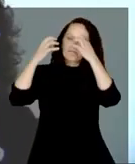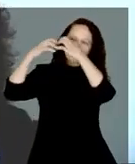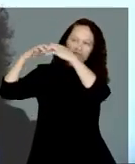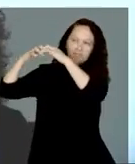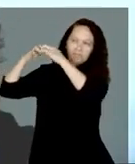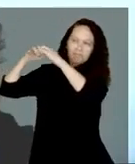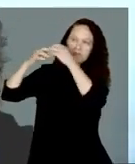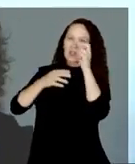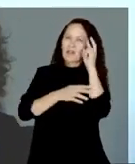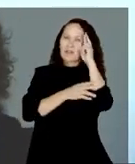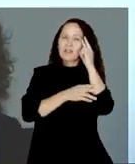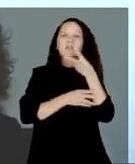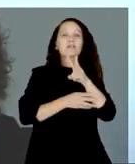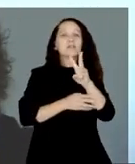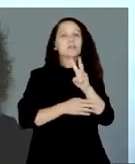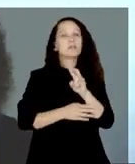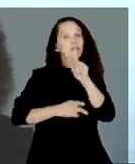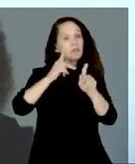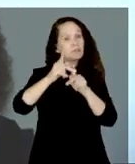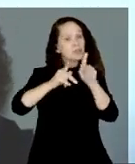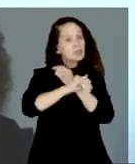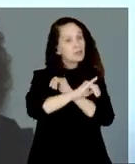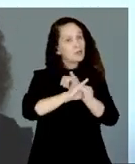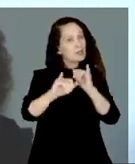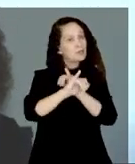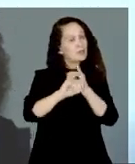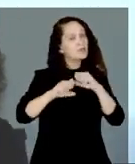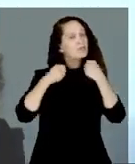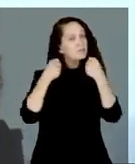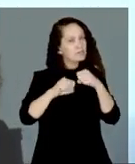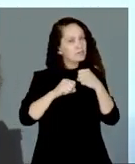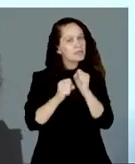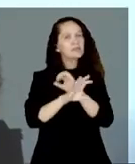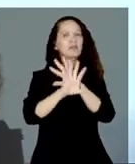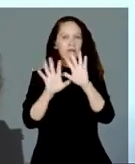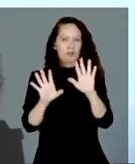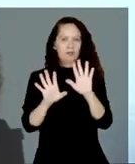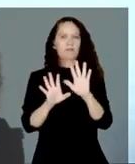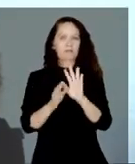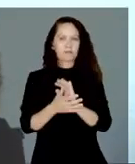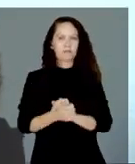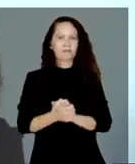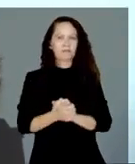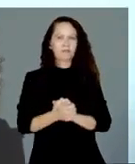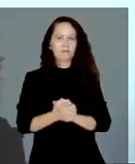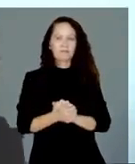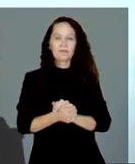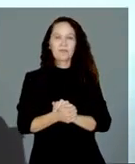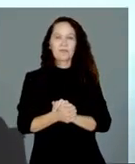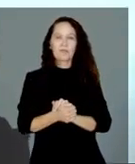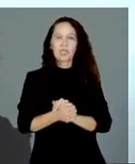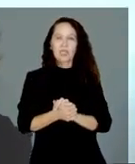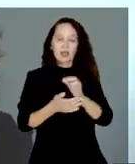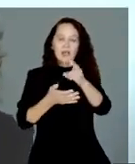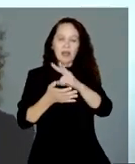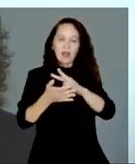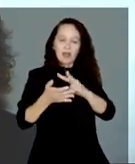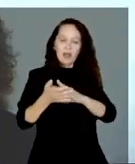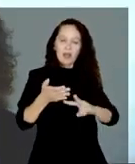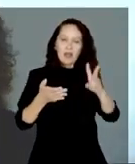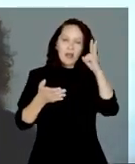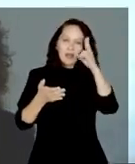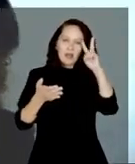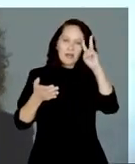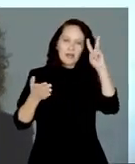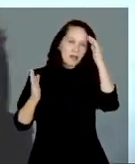com a sociedade, ainda nós temos uma pressão muito forte que é para apagar a história desse país. Tanto